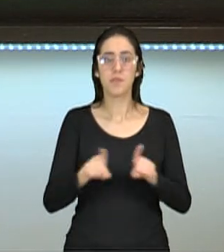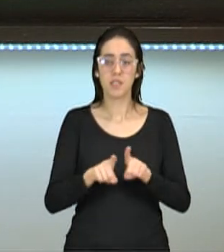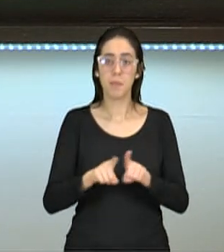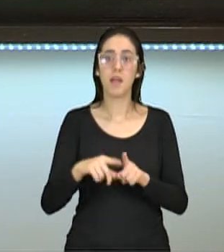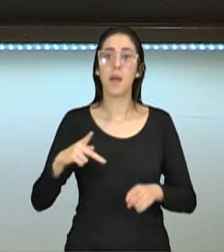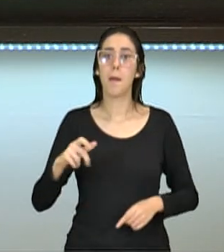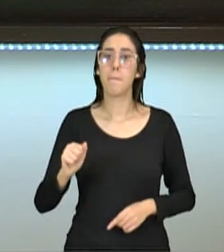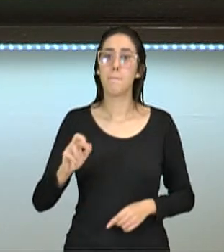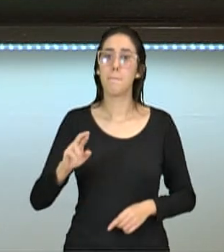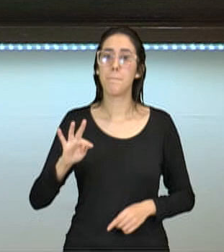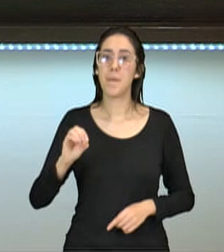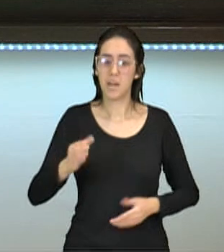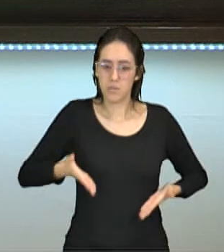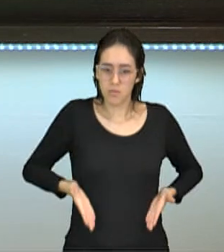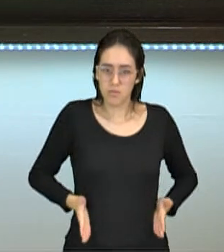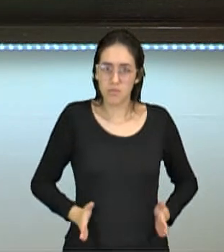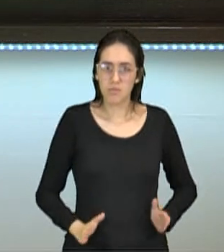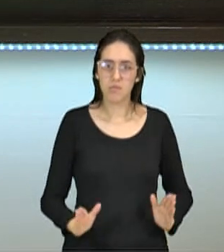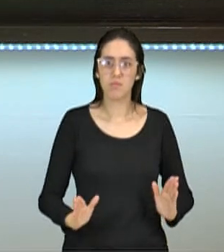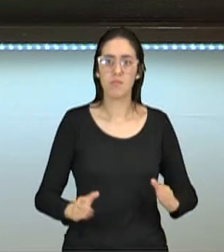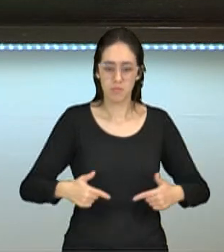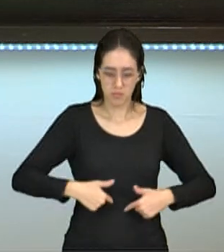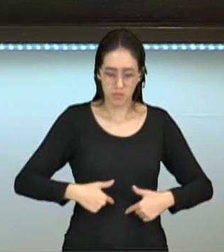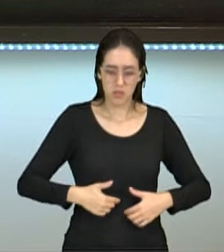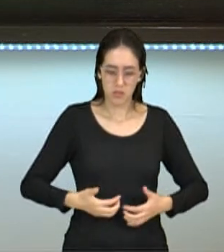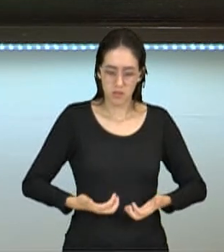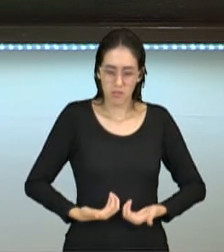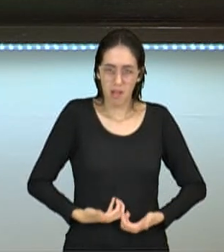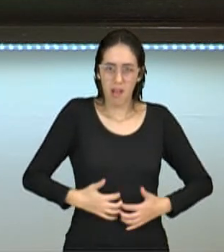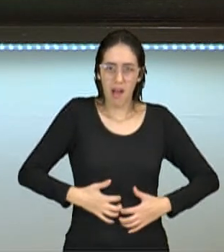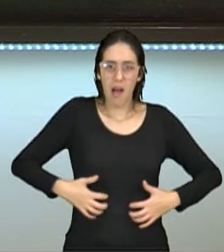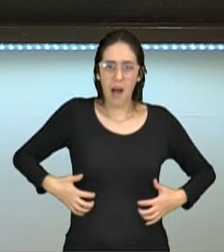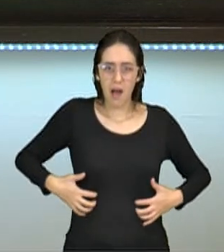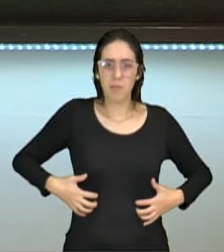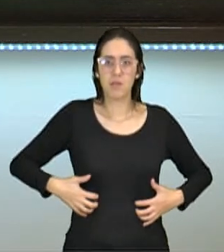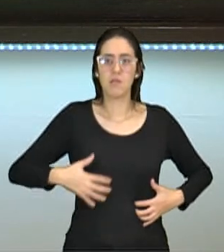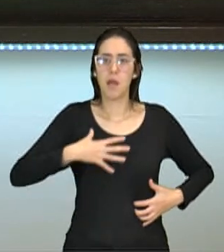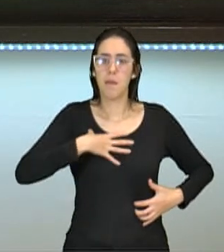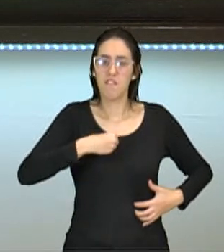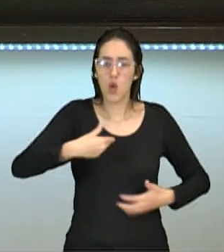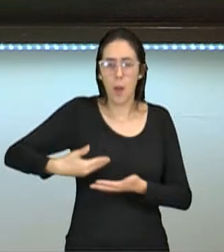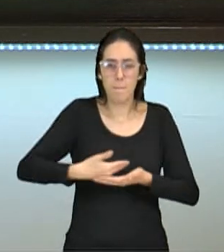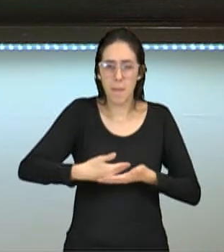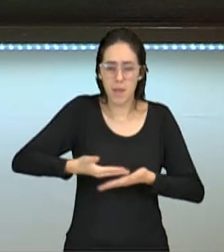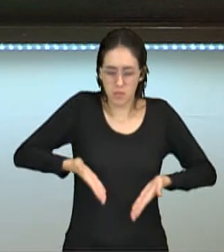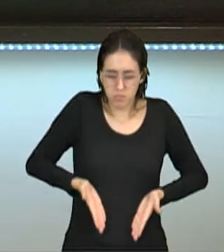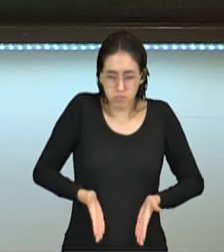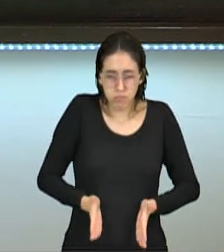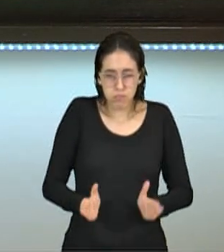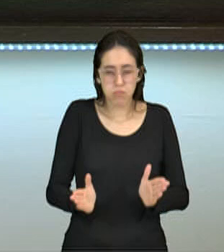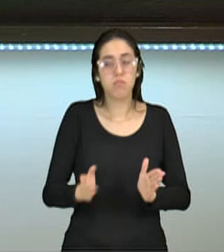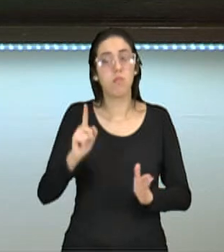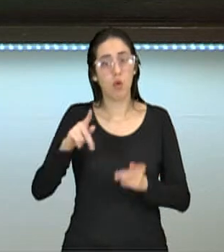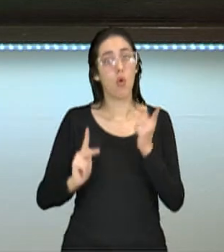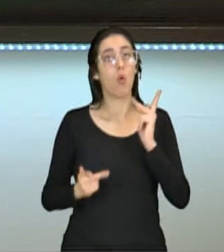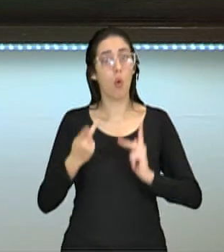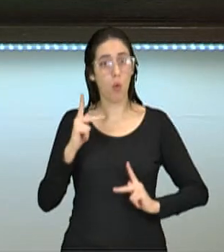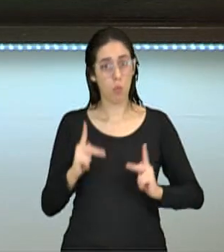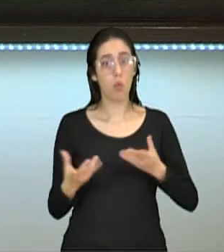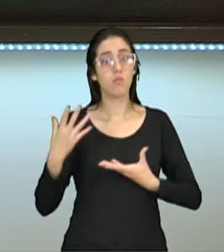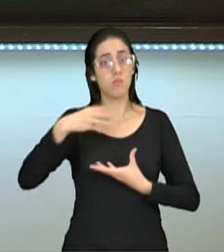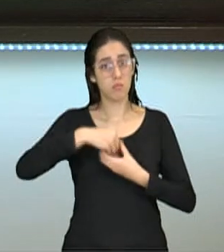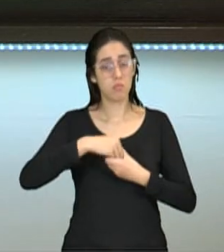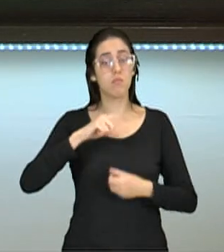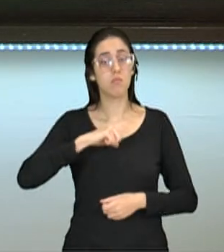do útero se abra, para que o útero contraia expelindo o bebê, também é um hormônio que vai fazer isso. Então, viu